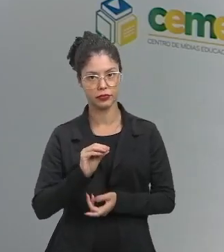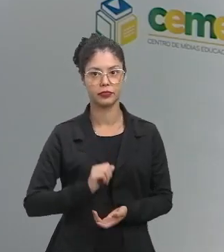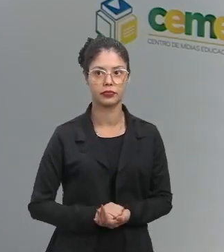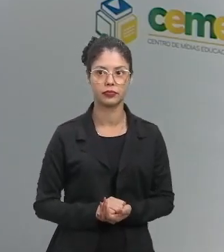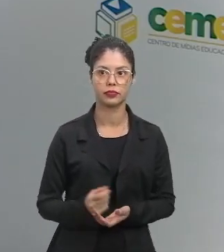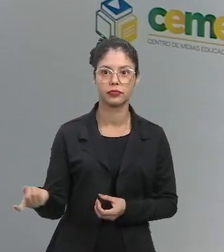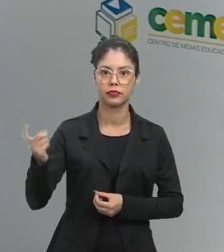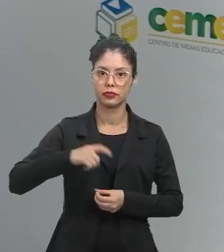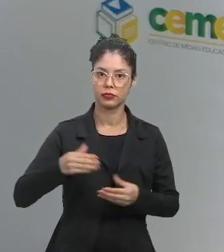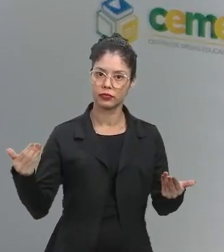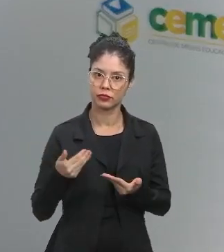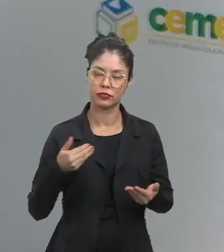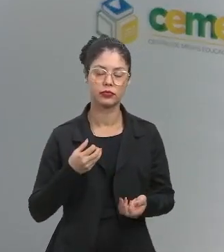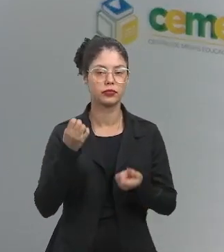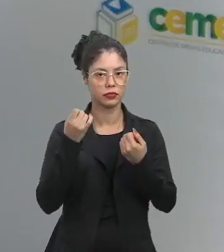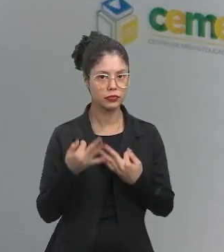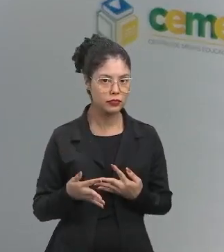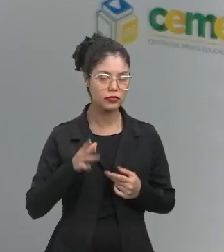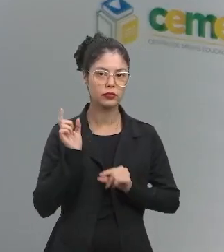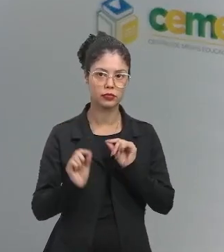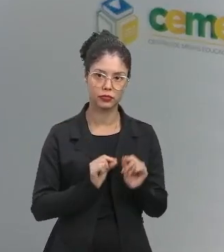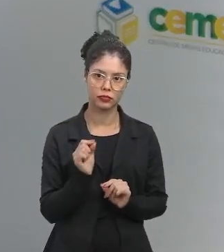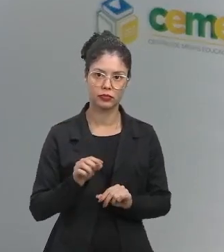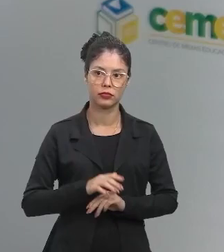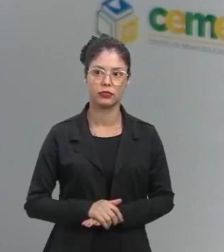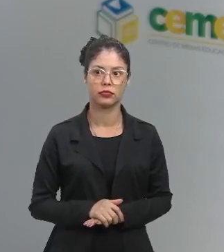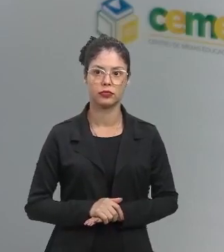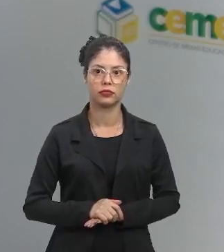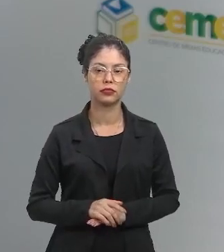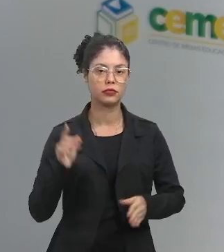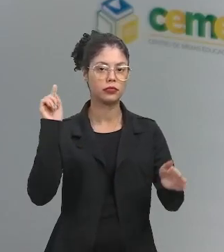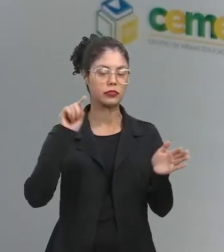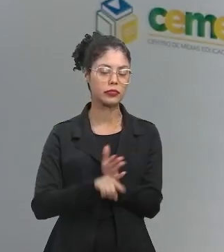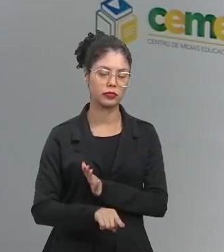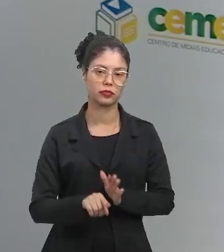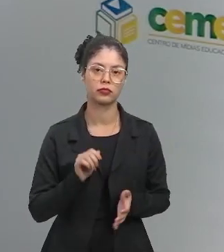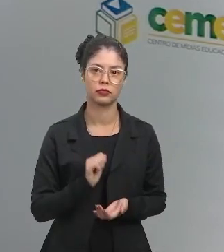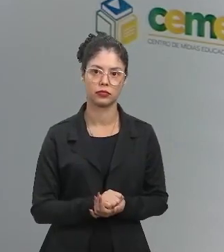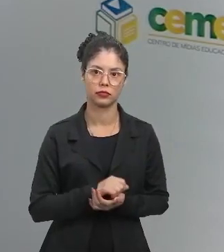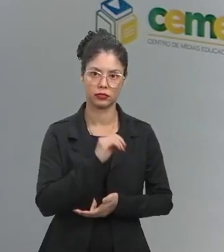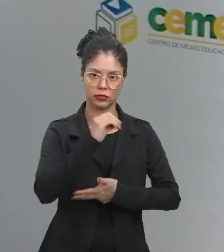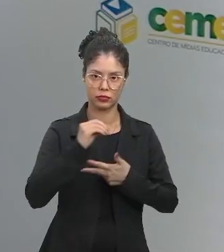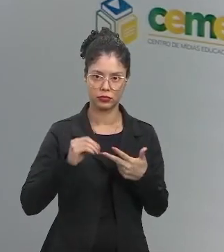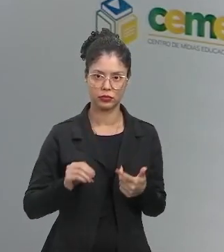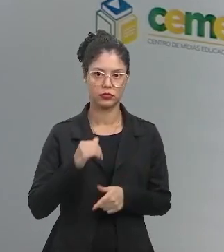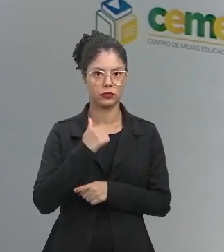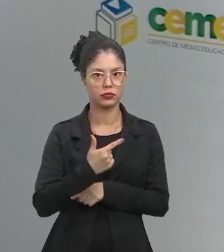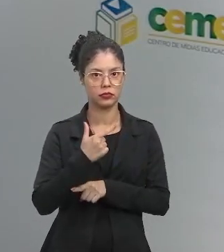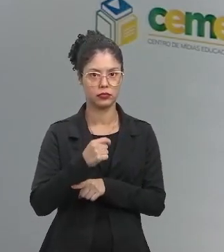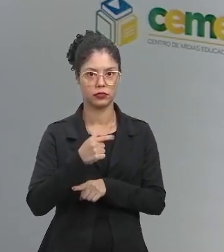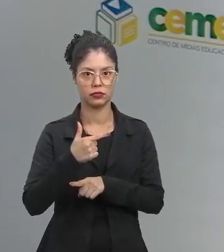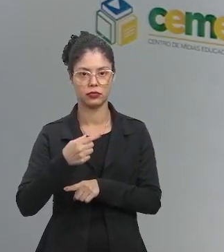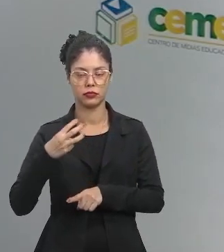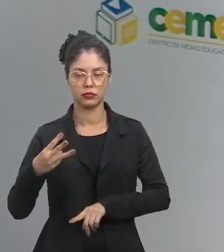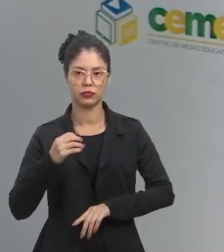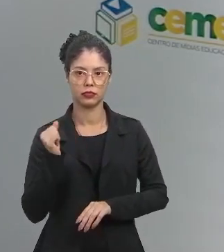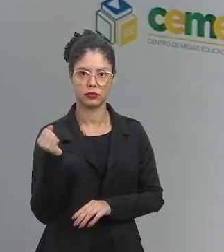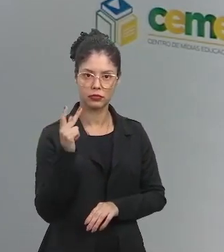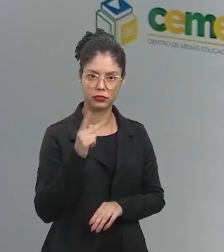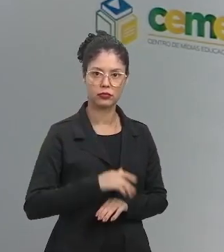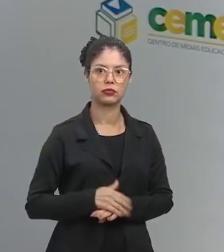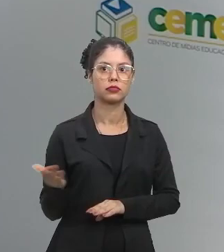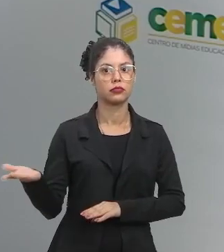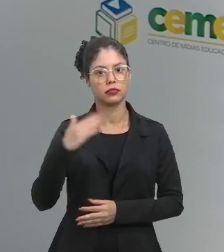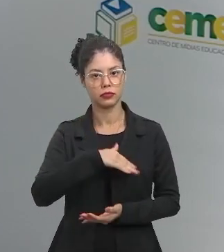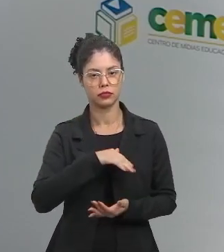vim para tratar um pouquinho das nossas questões que caíram no Enem 2023. Ok? Vamos